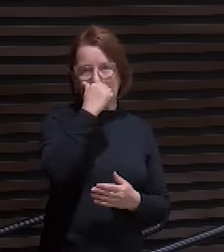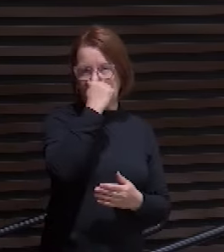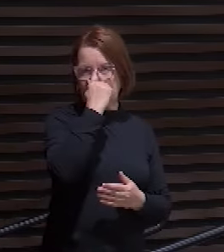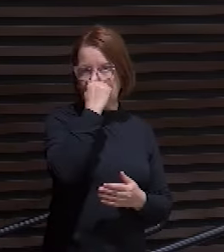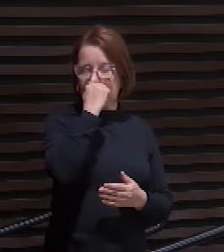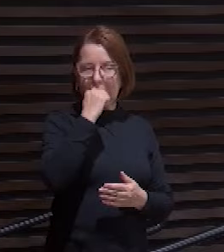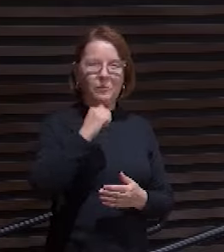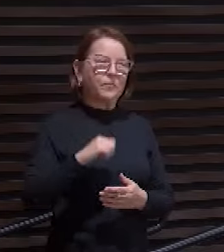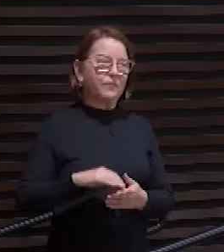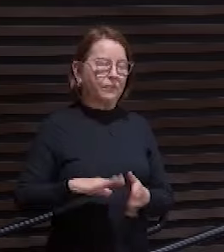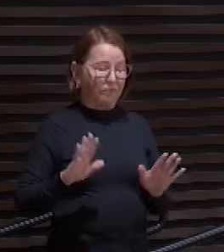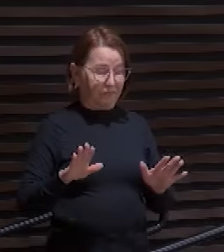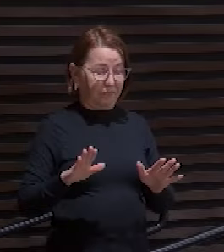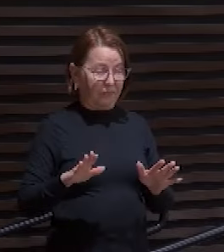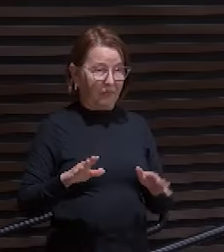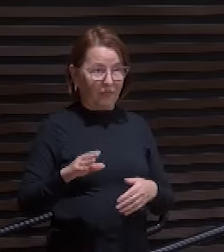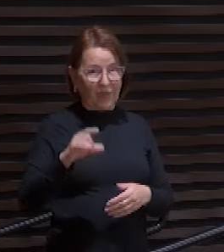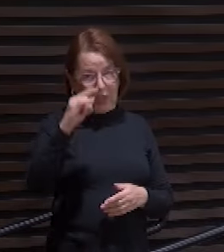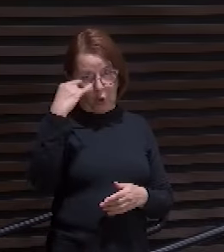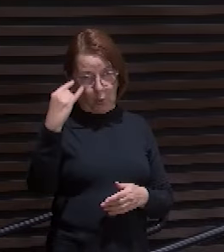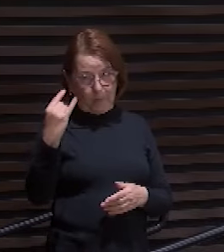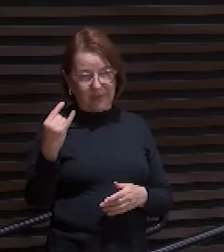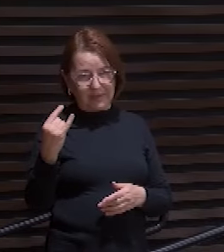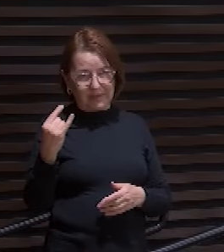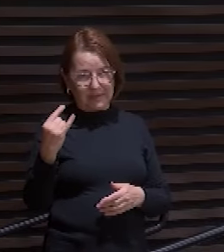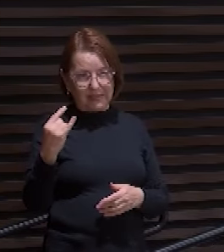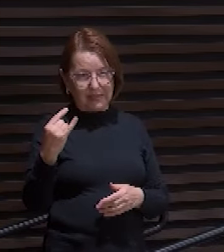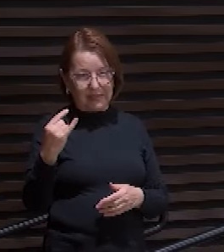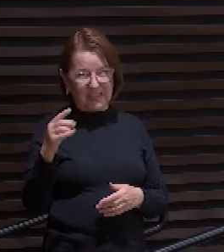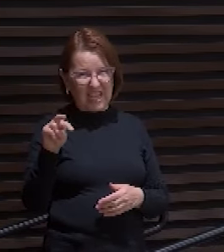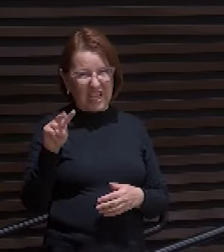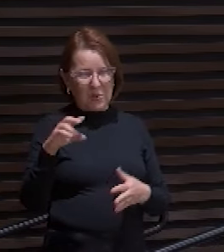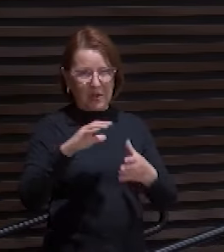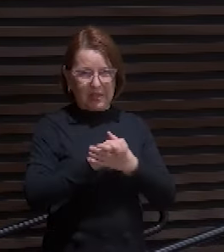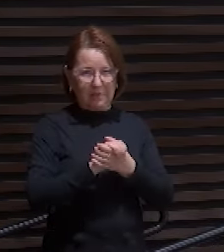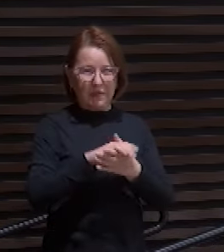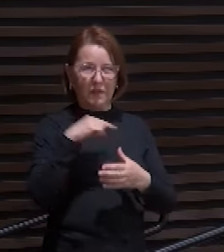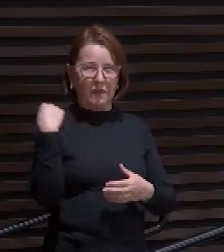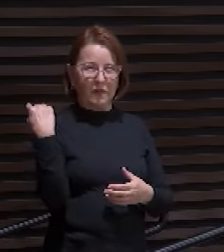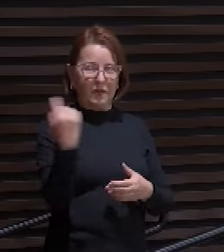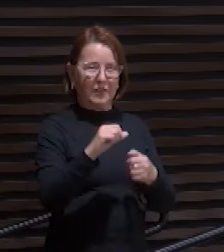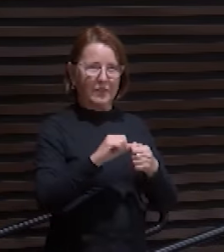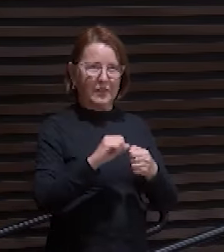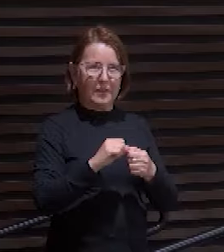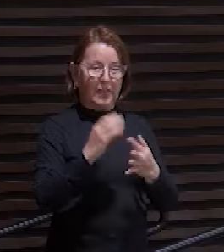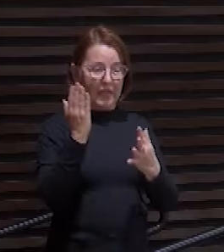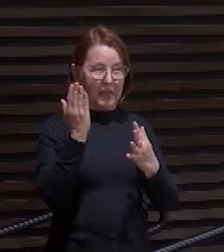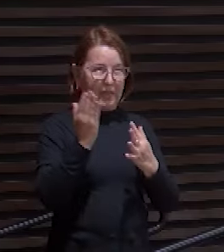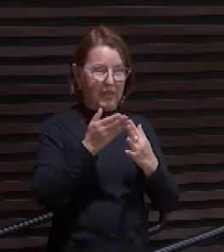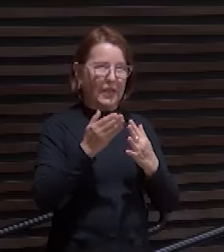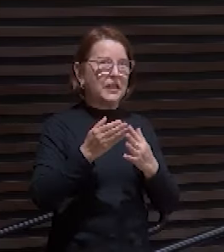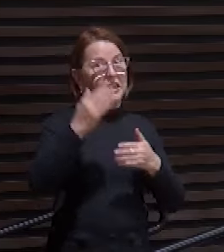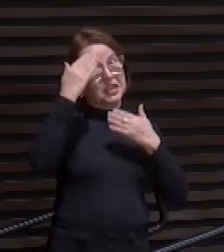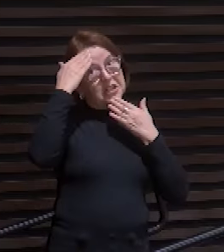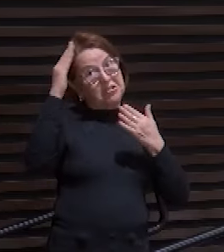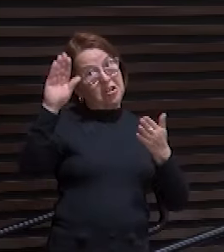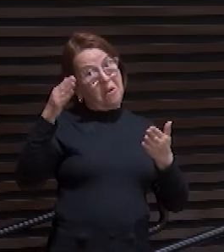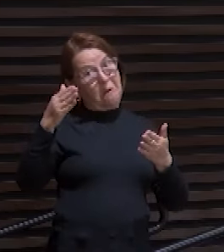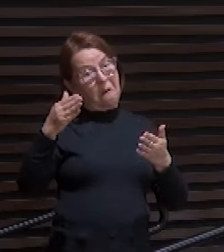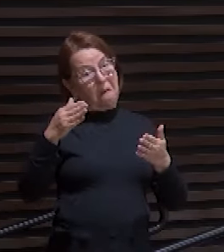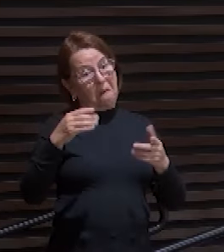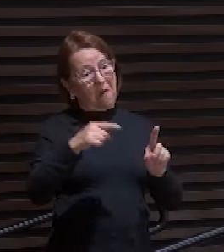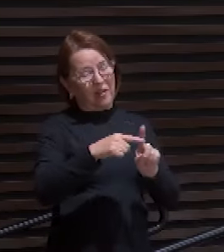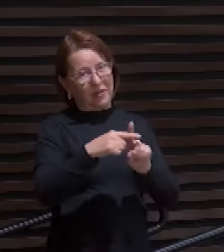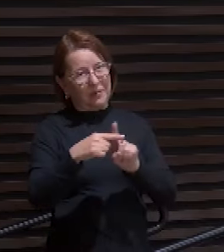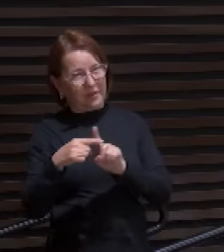e o cemitério. Presta atenção, a cobiça é o casamento que fazemos entre a gratidão e o cemitério. Quando você